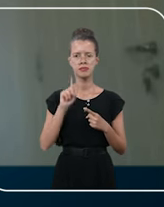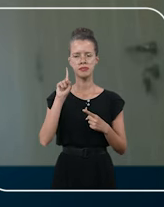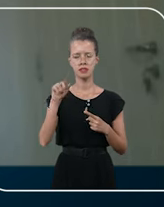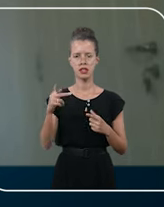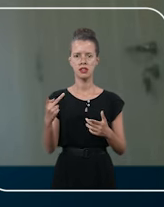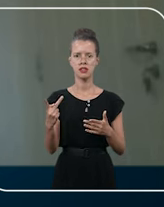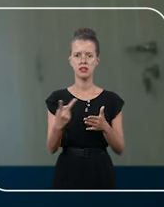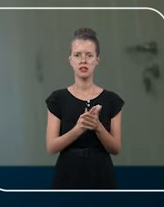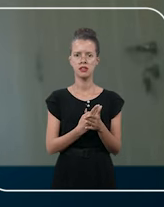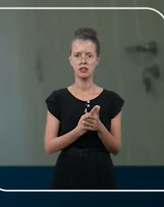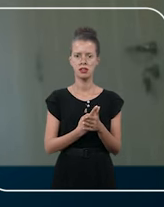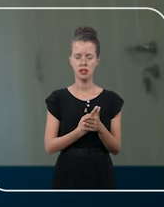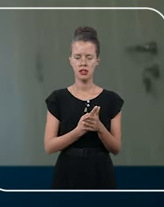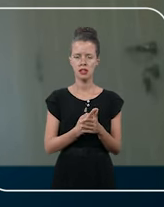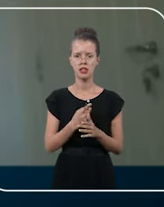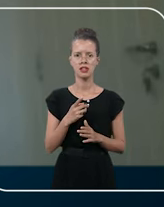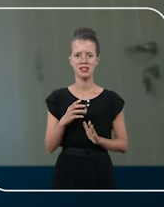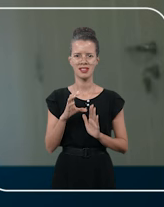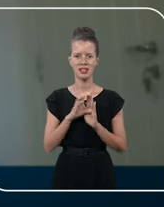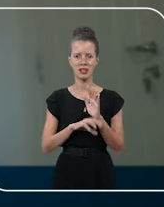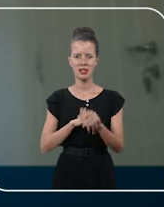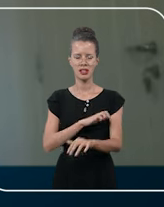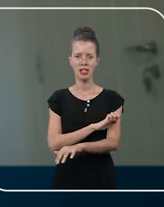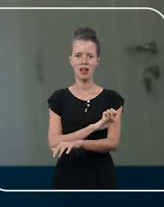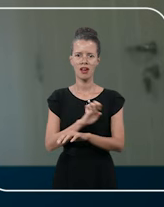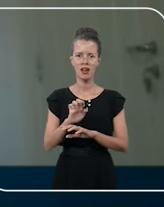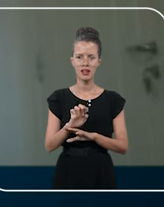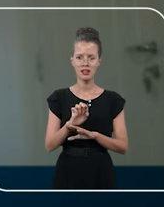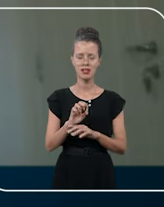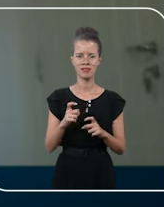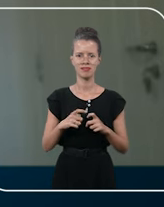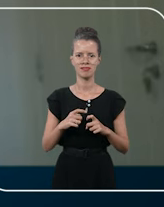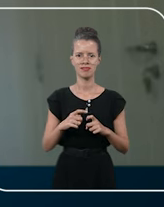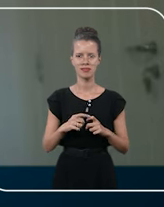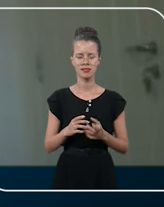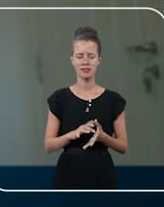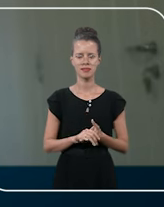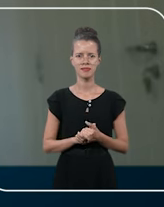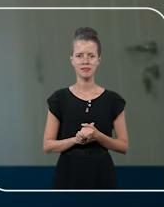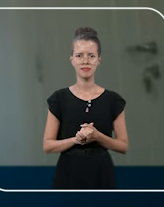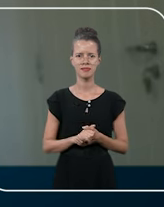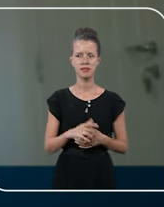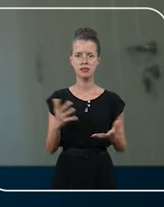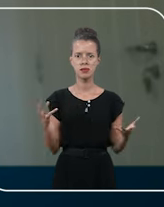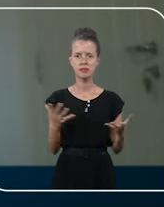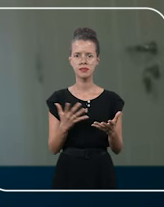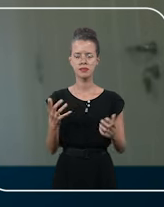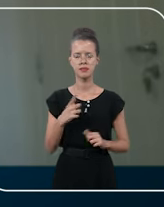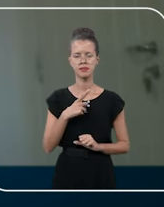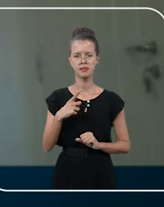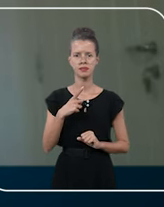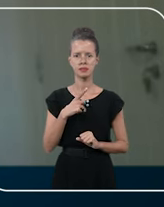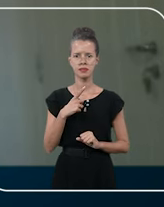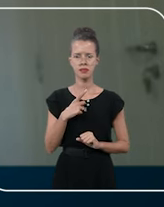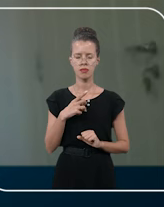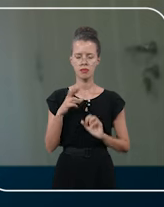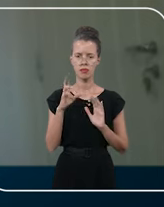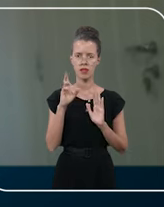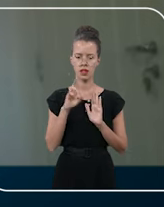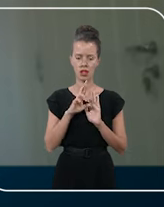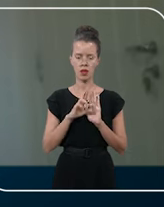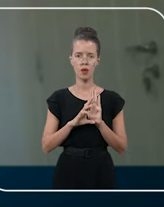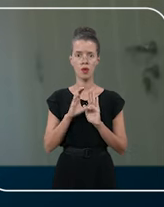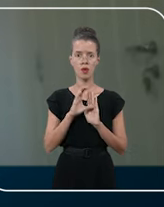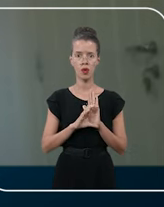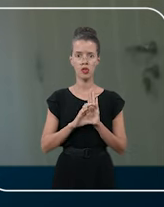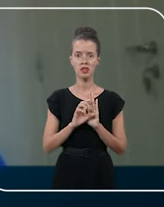de Ética Médica. Né? Nós temos hoje um código que rege a atuação dos médicos,